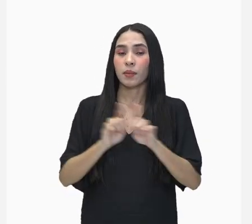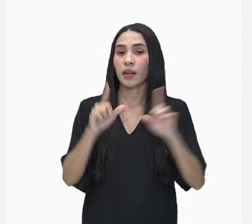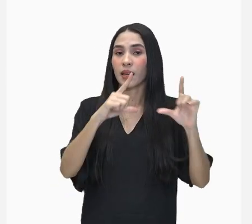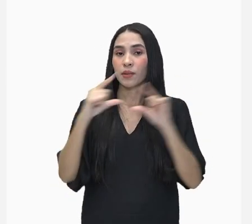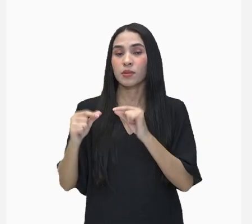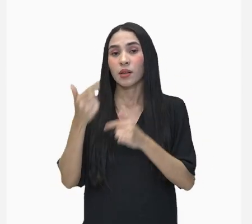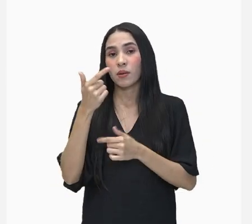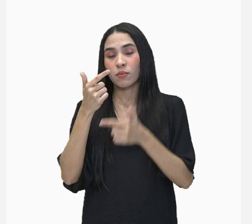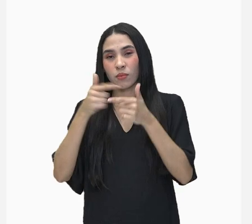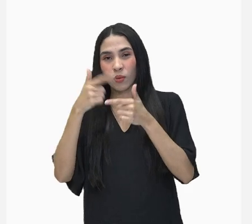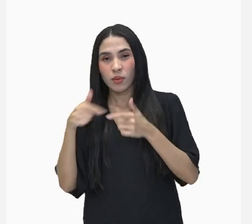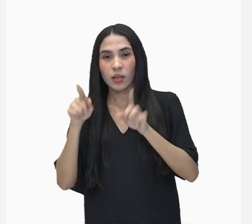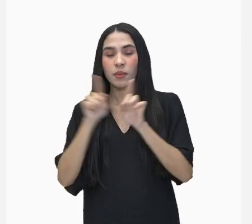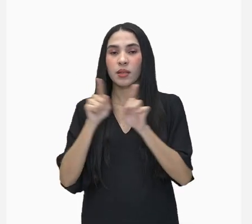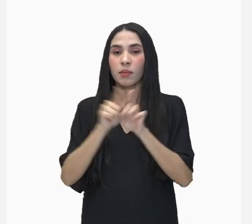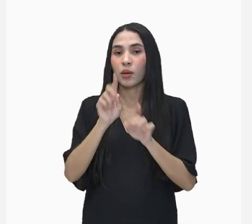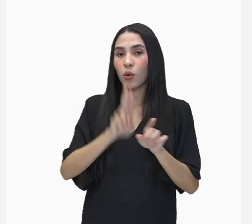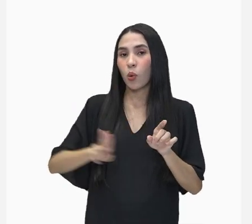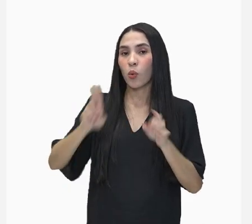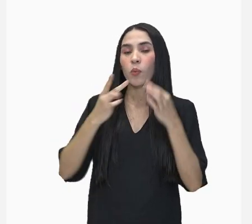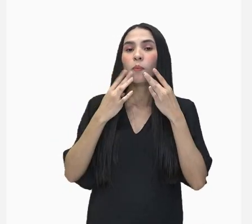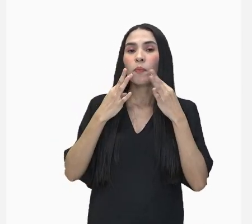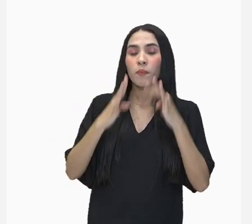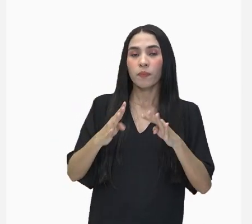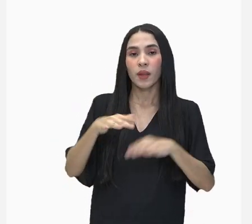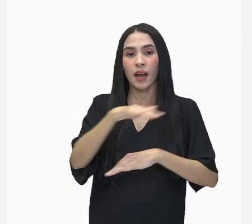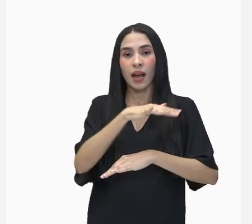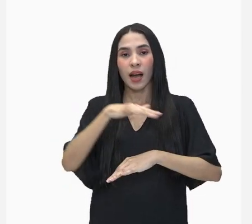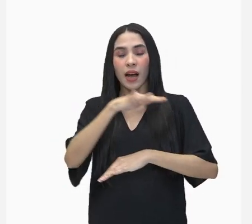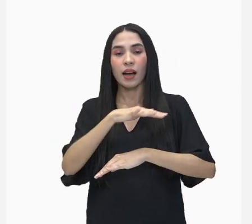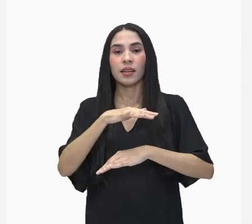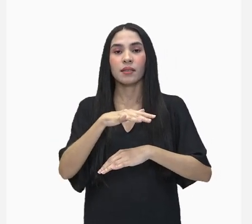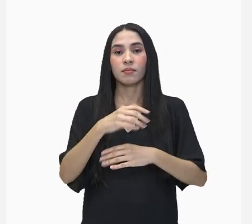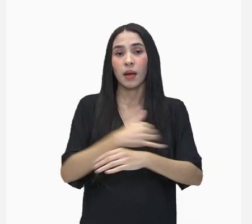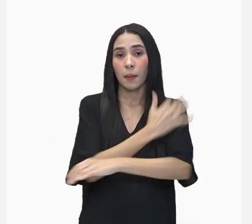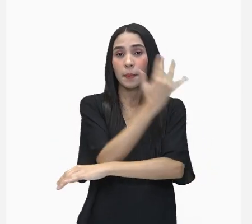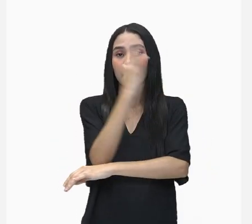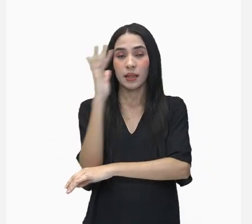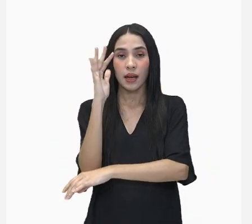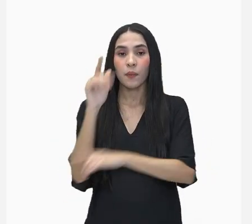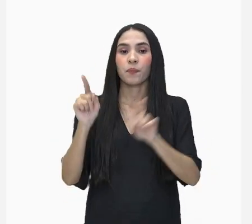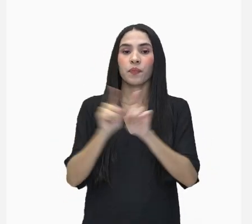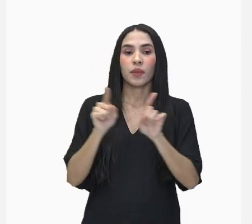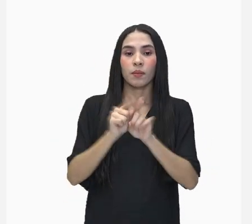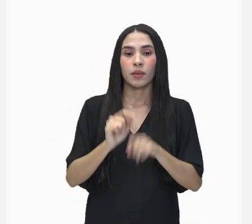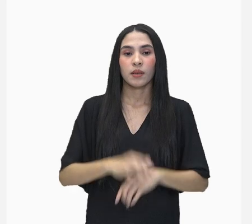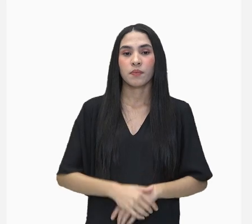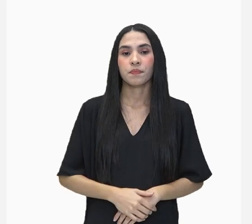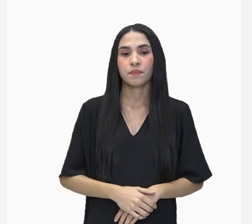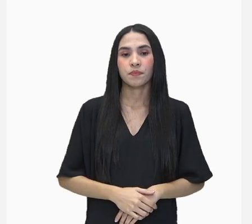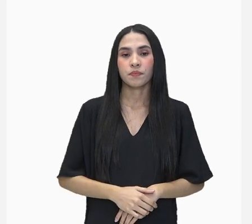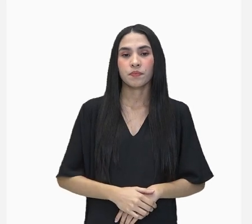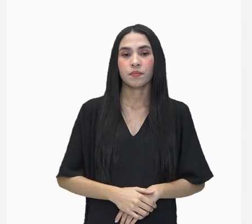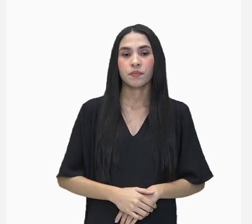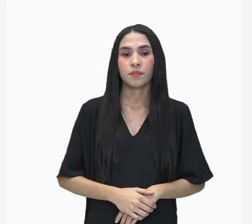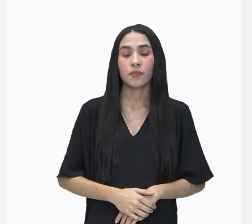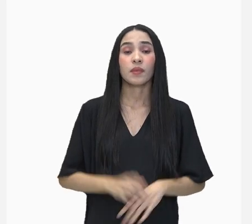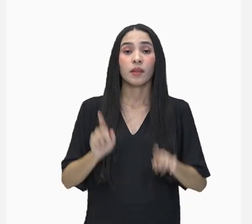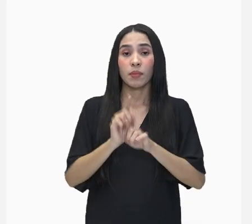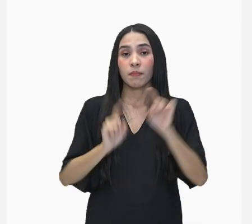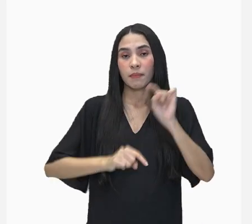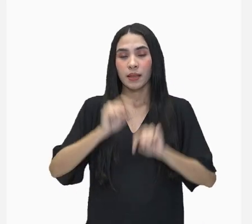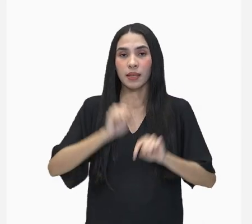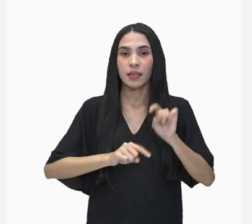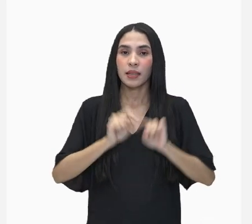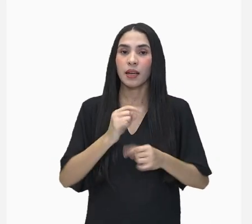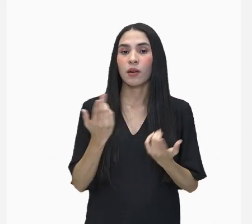risco, resíduos sólidos, saneamento ambiental, mobilidade e mobilidade e os instrumentos necessários